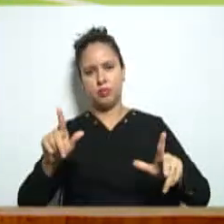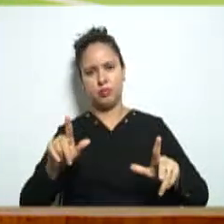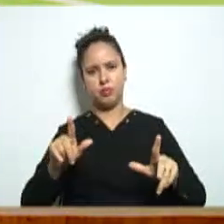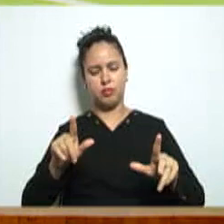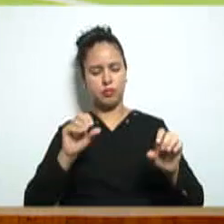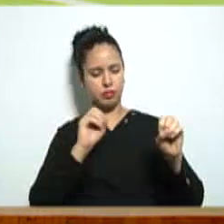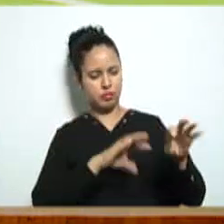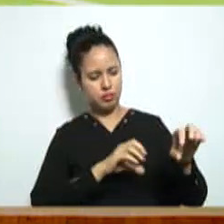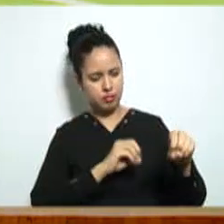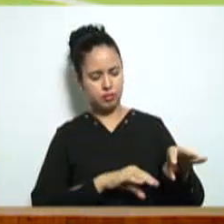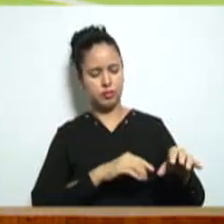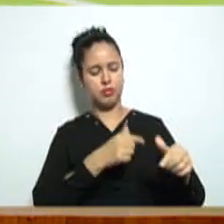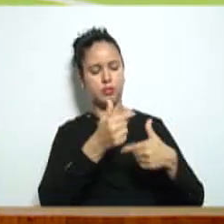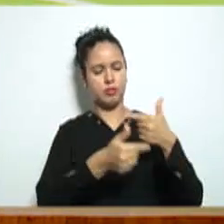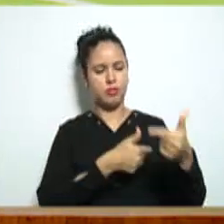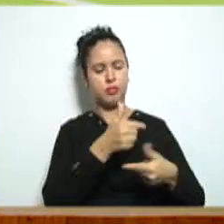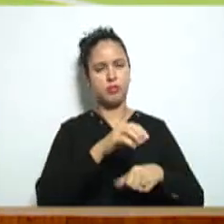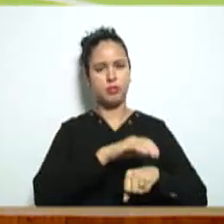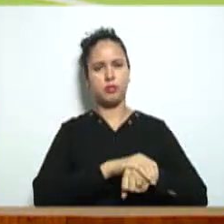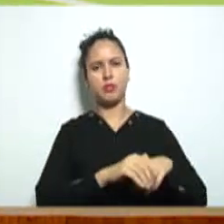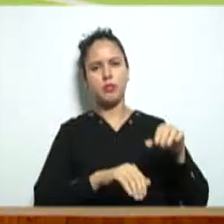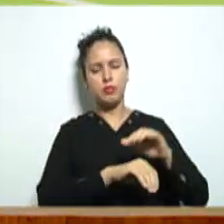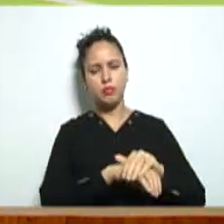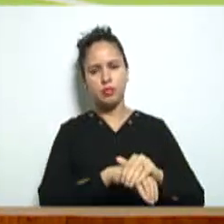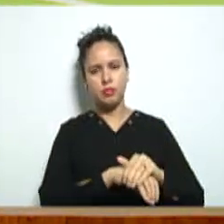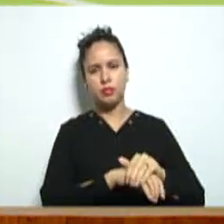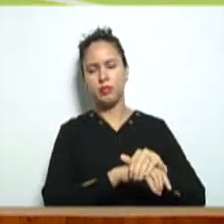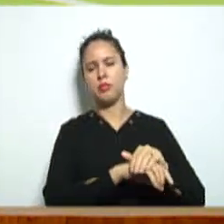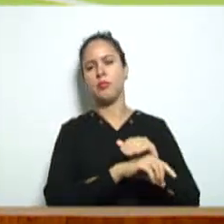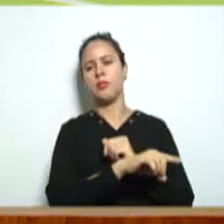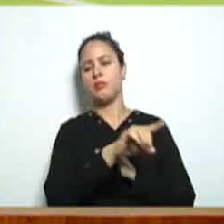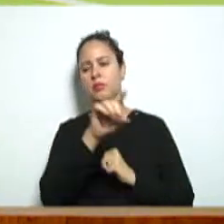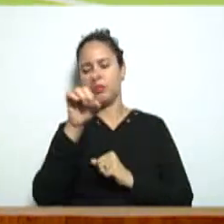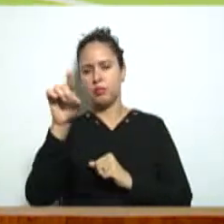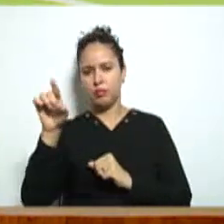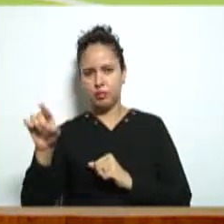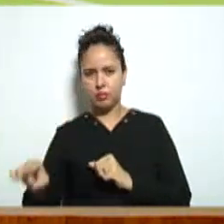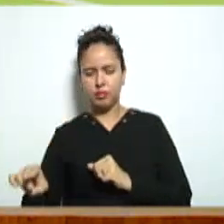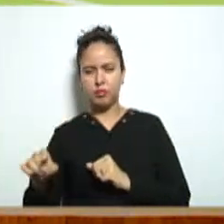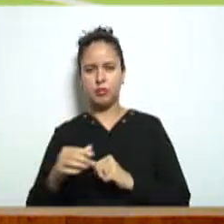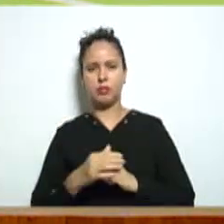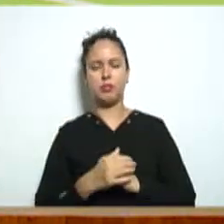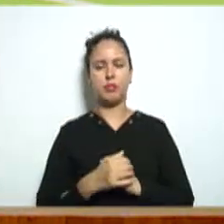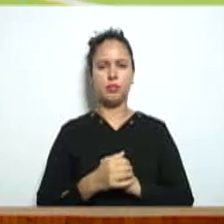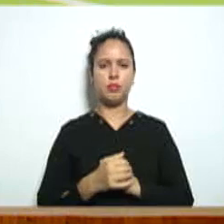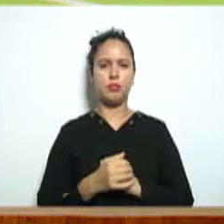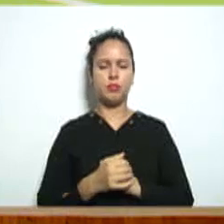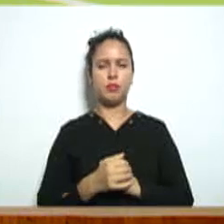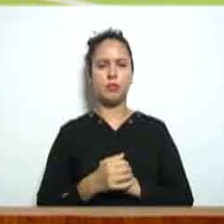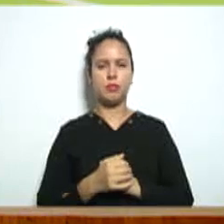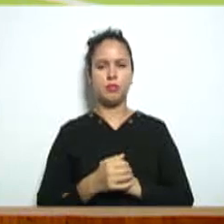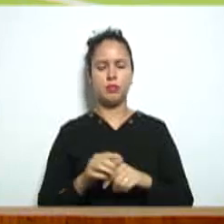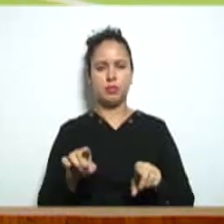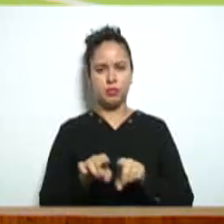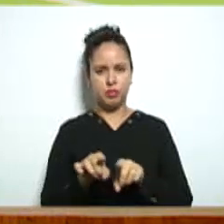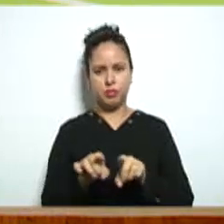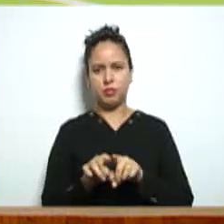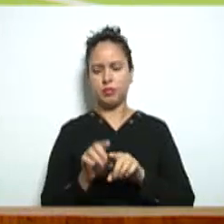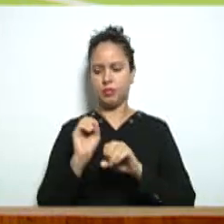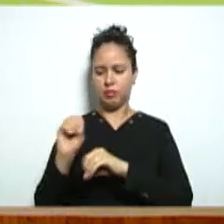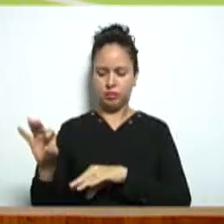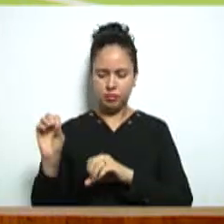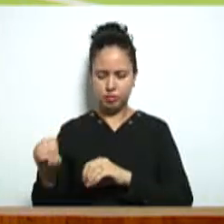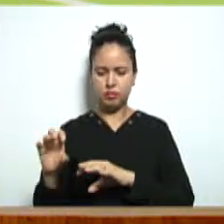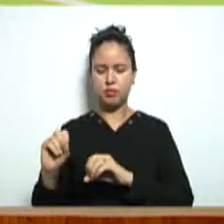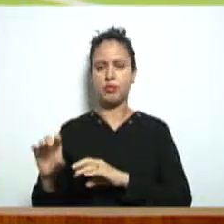o trabalho manual, quem fazia o trabalho braçal, esse trabalho mais físico, e era preciso